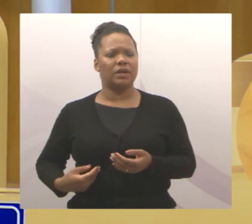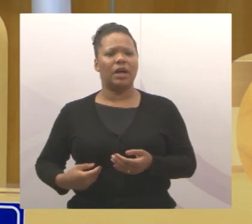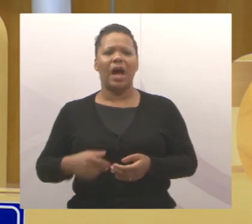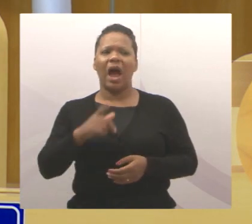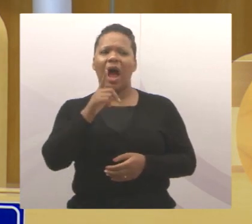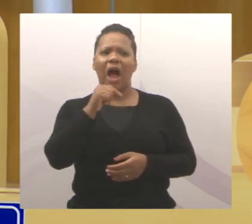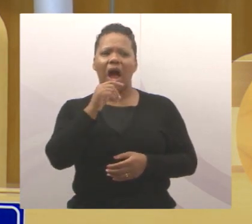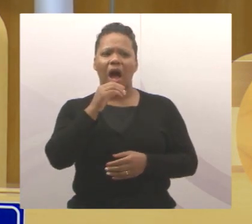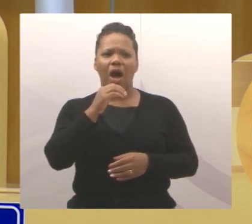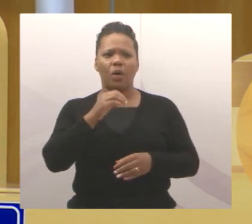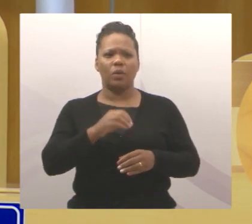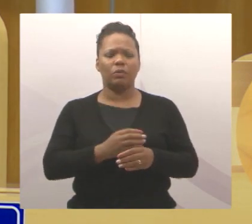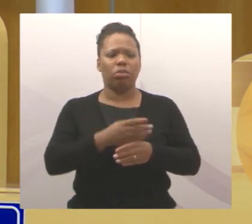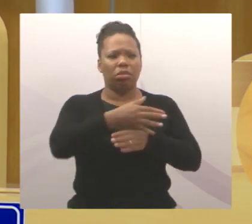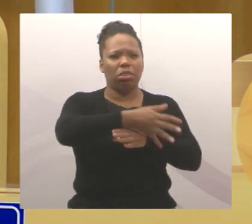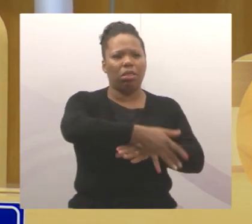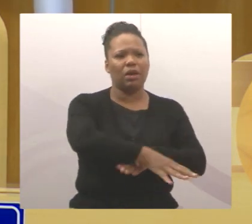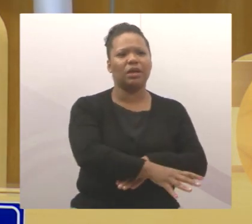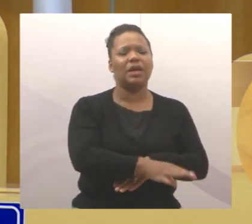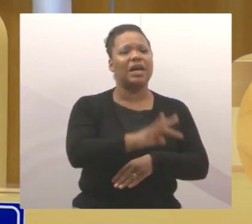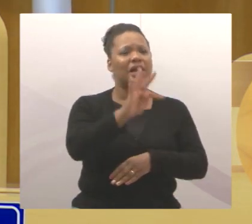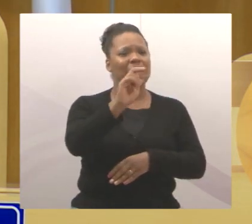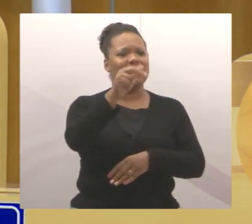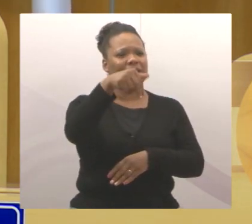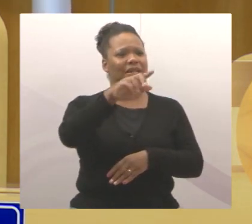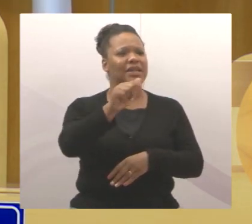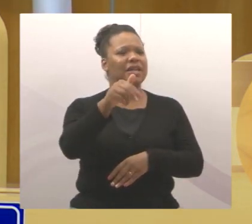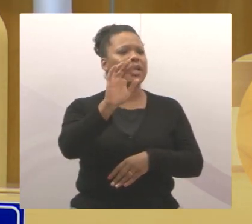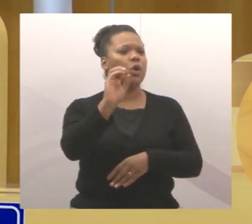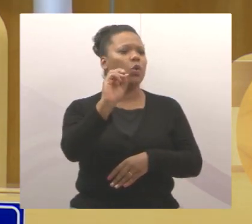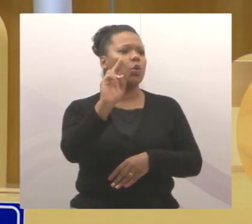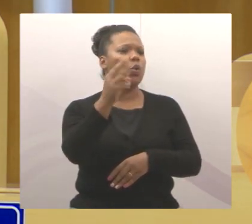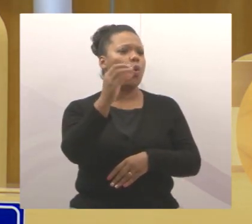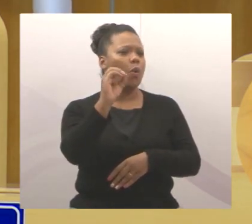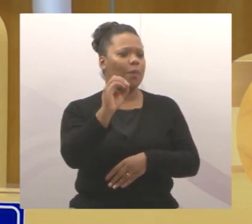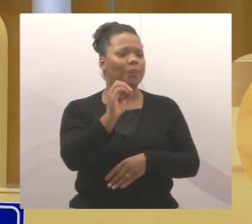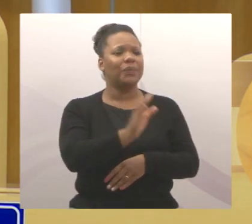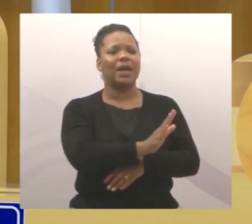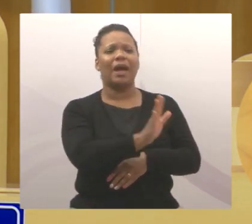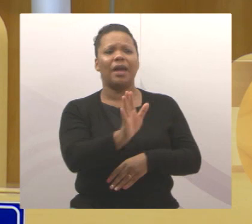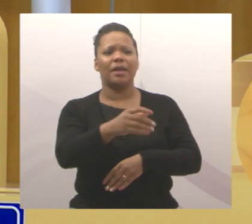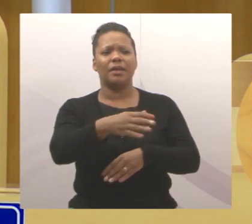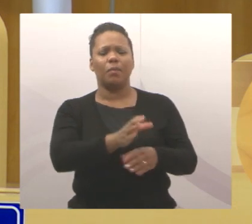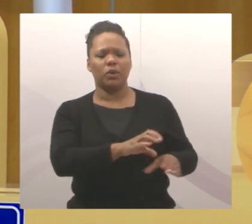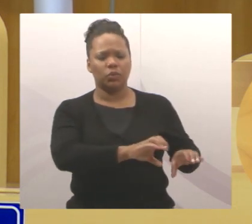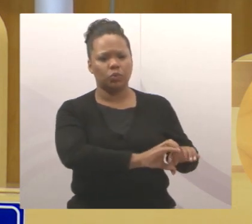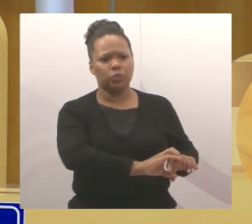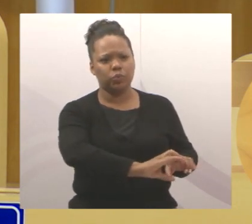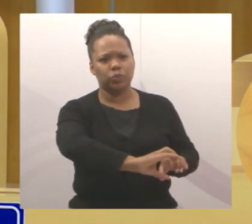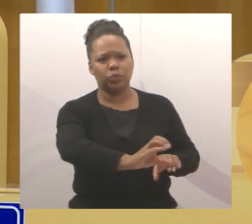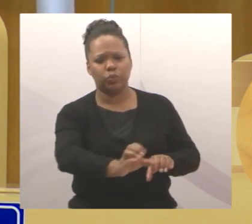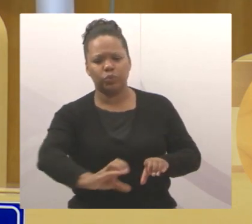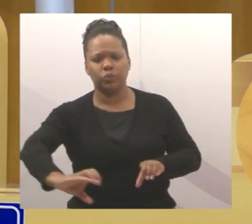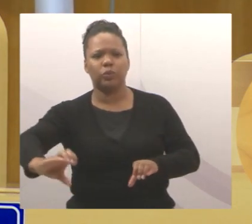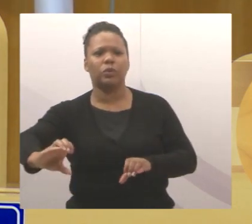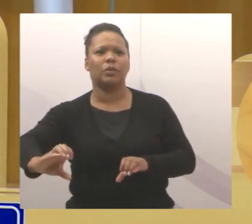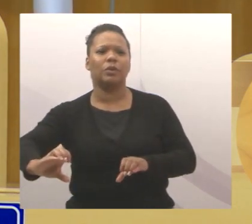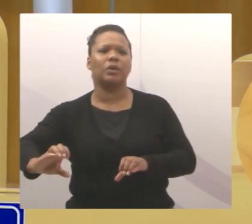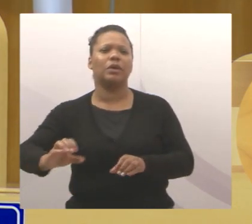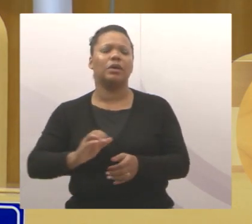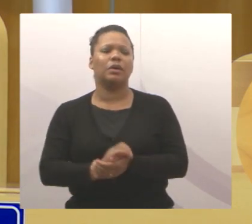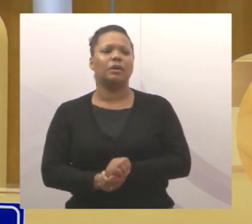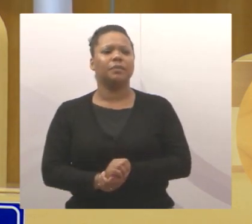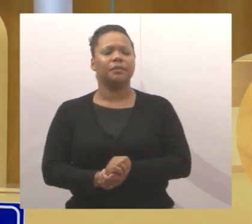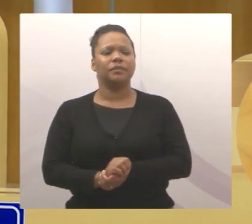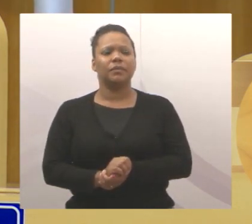rede pública no Tanquinho e do Tanquinho no Rio Paraíba, mas 480 pessoas não podiam por